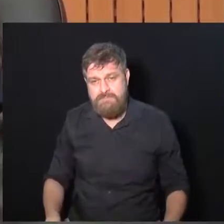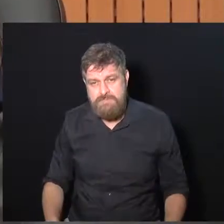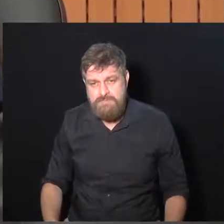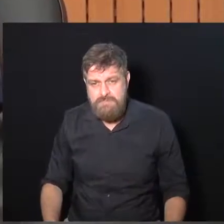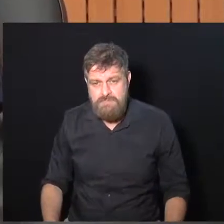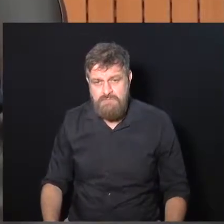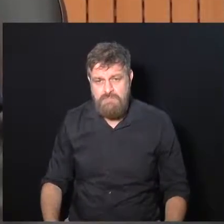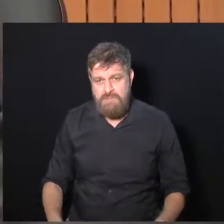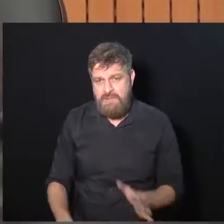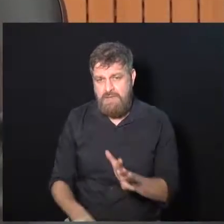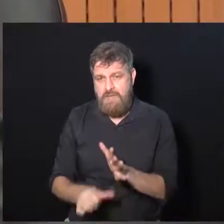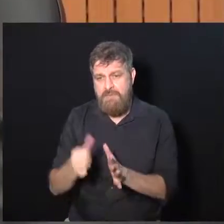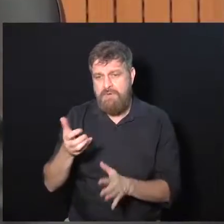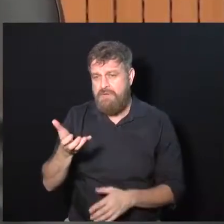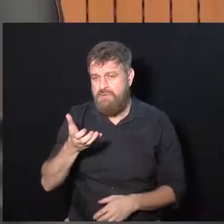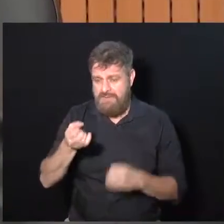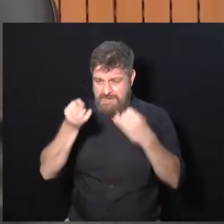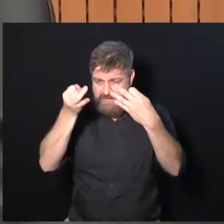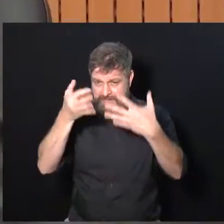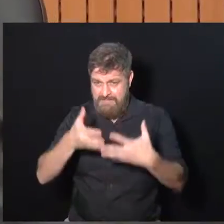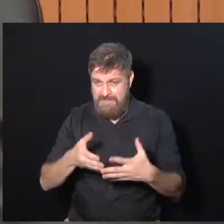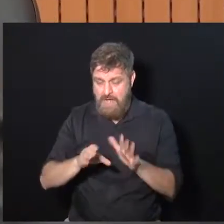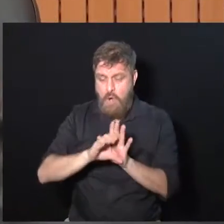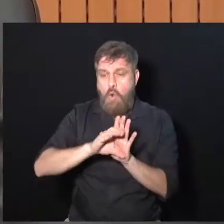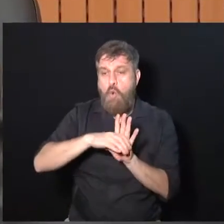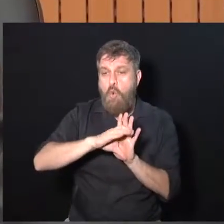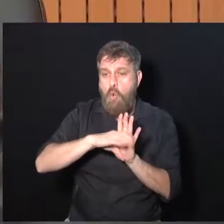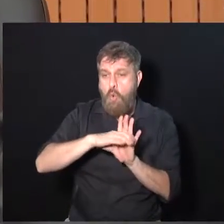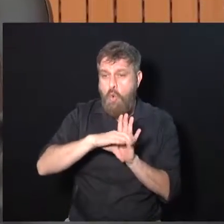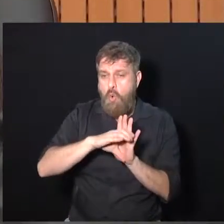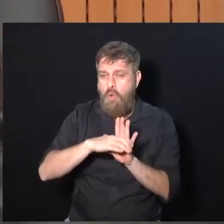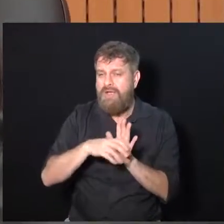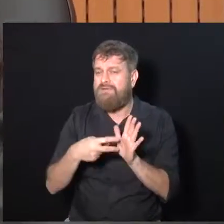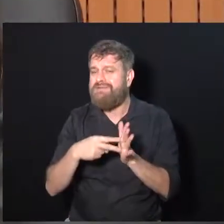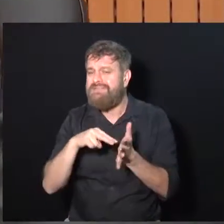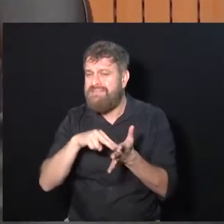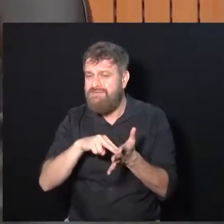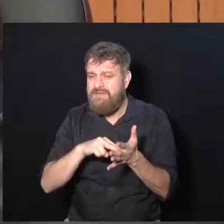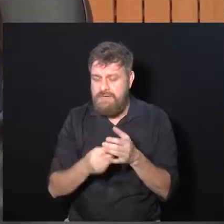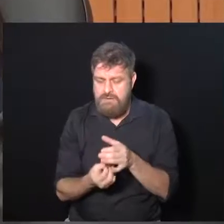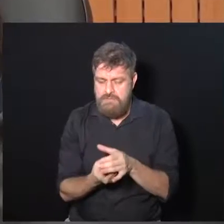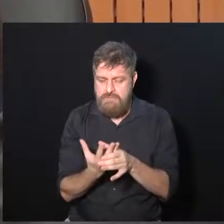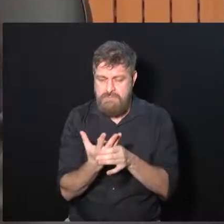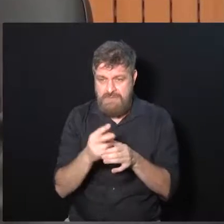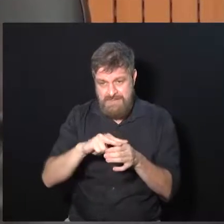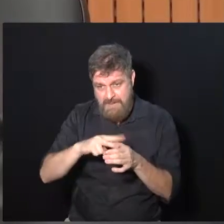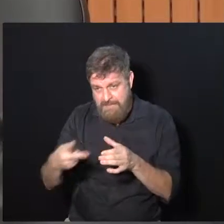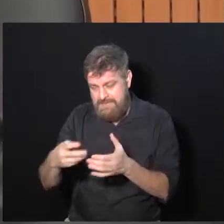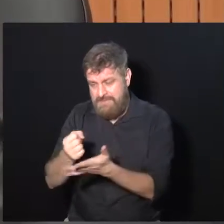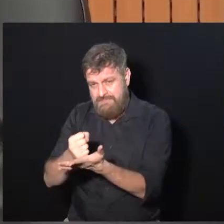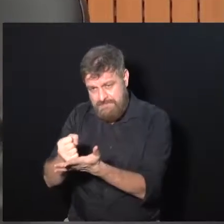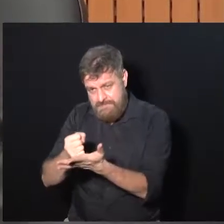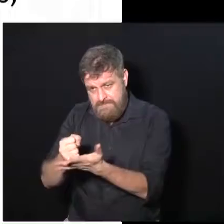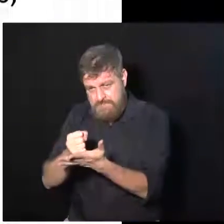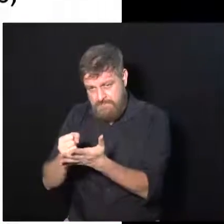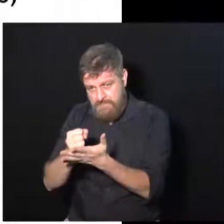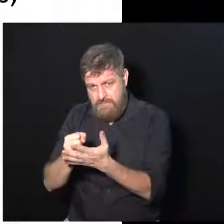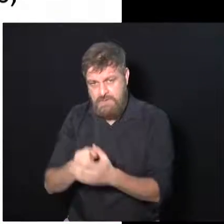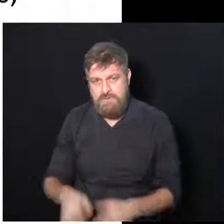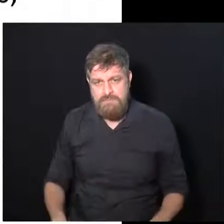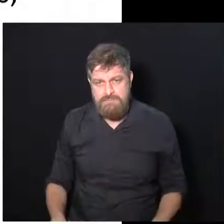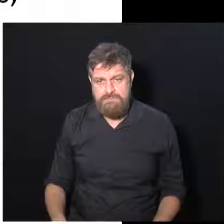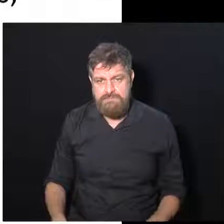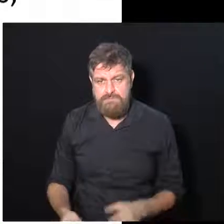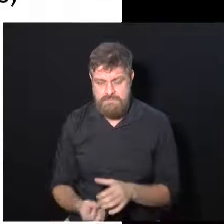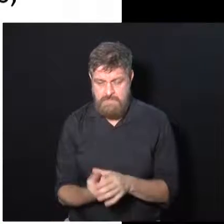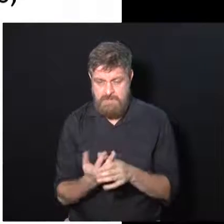Bom, eu vou primeiramente falar de alguns conceitos sobre a fitoterapia. Então, a fitoterapia ela é